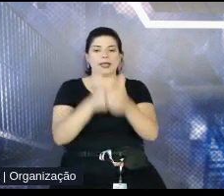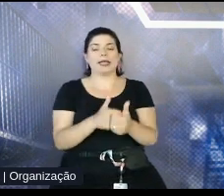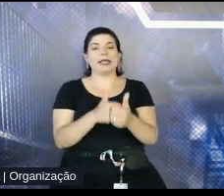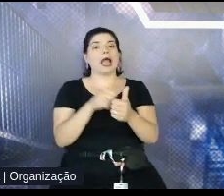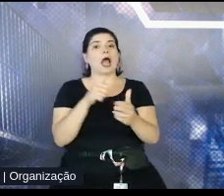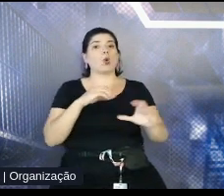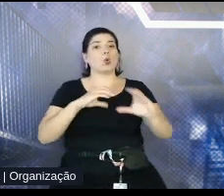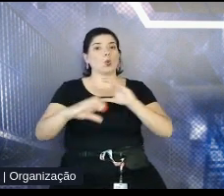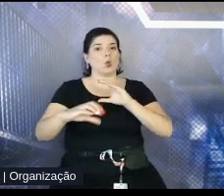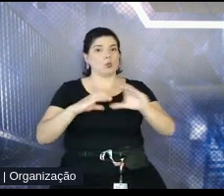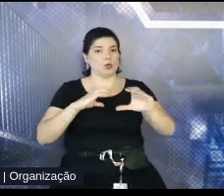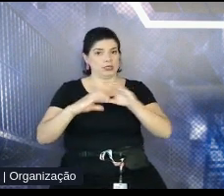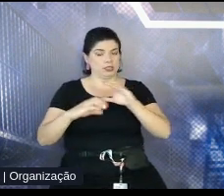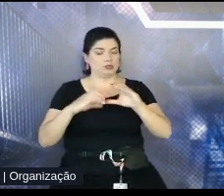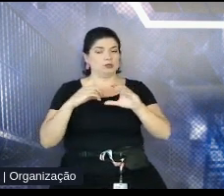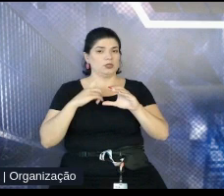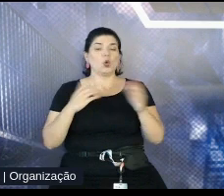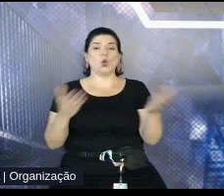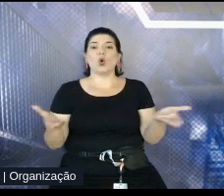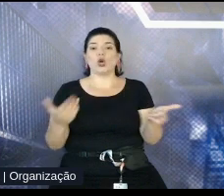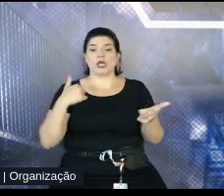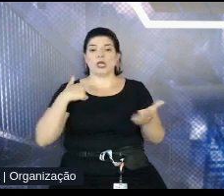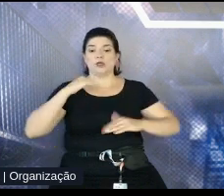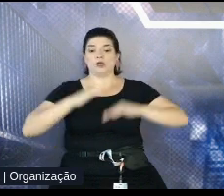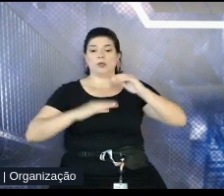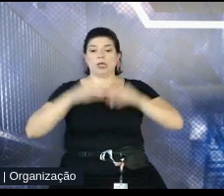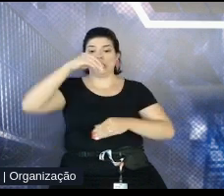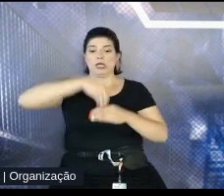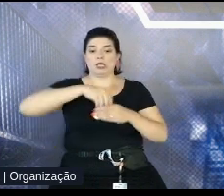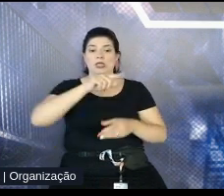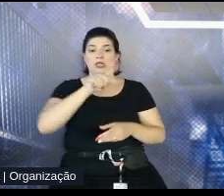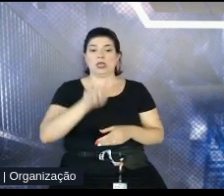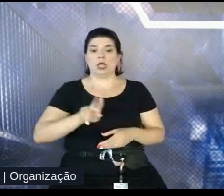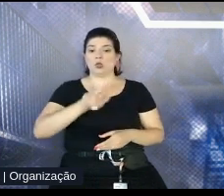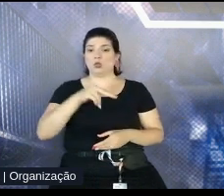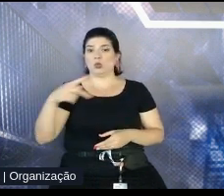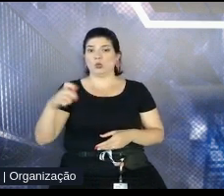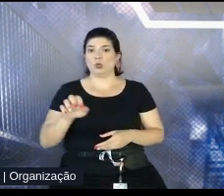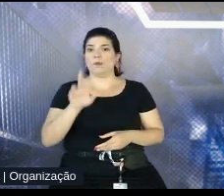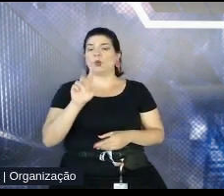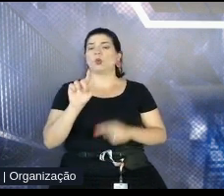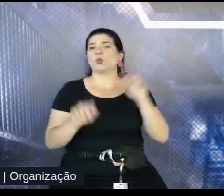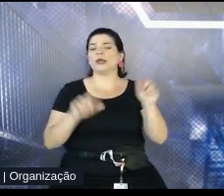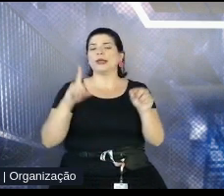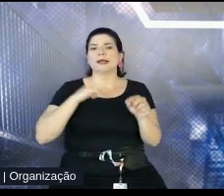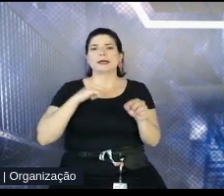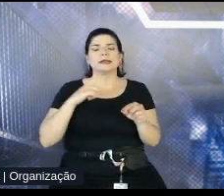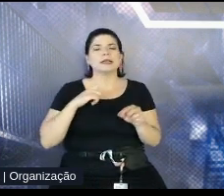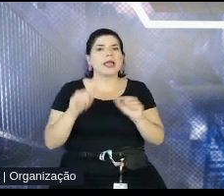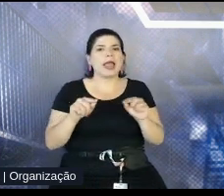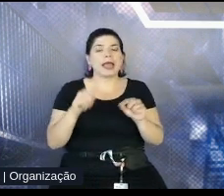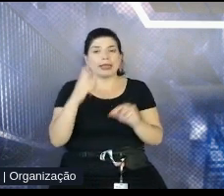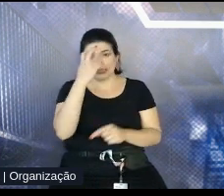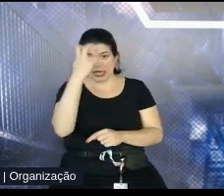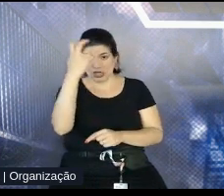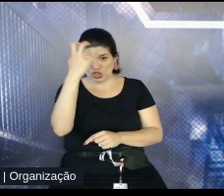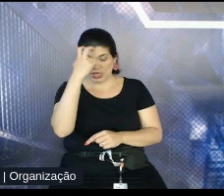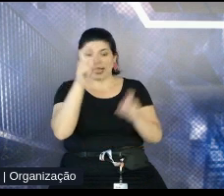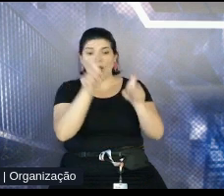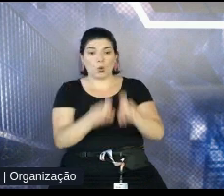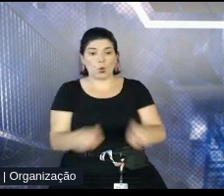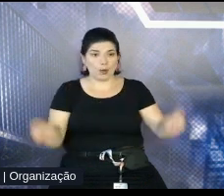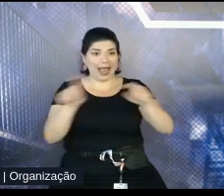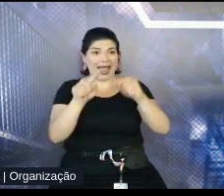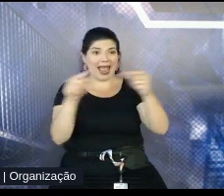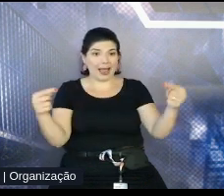alternativa. E hoje minha atuação dentro da ZUP vai muito na frente de estar utilizando inteligência computacional aplicada para a